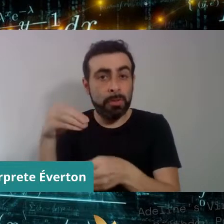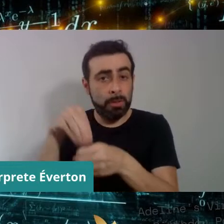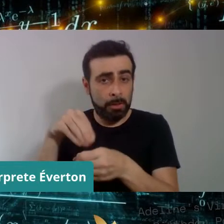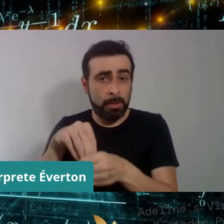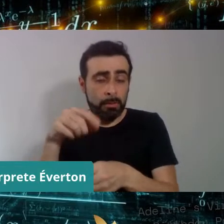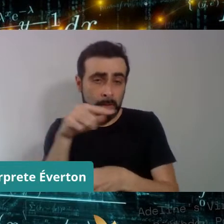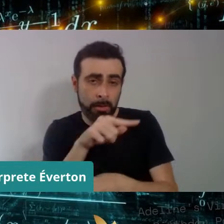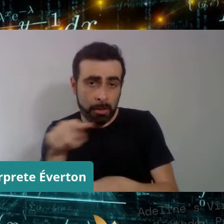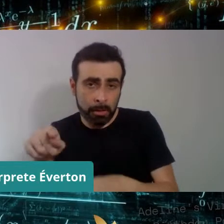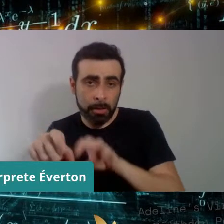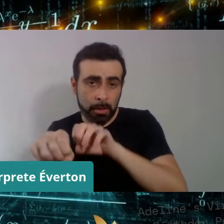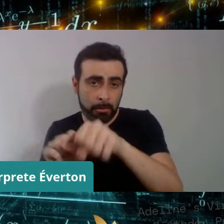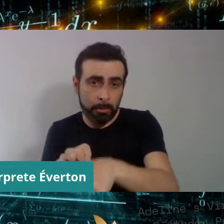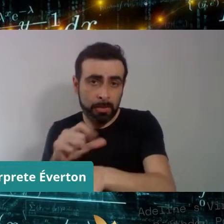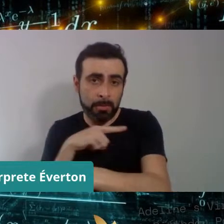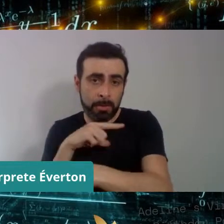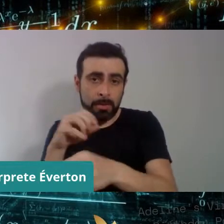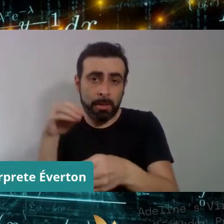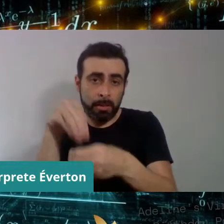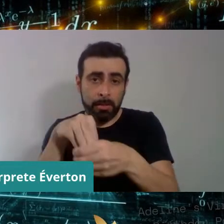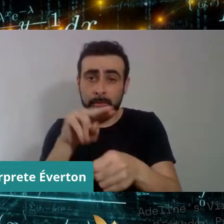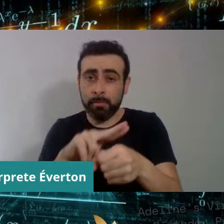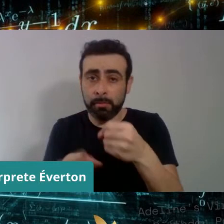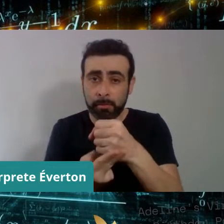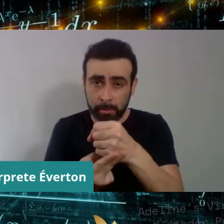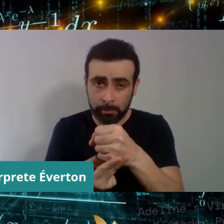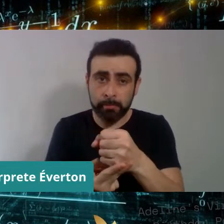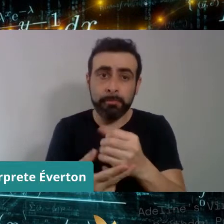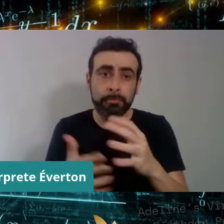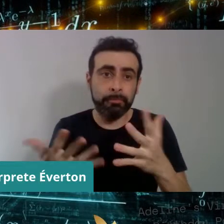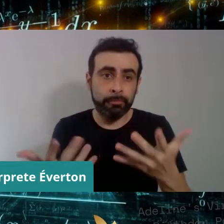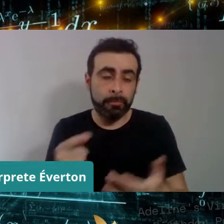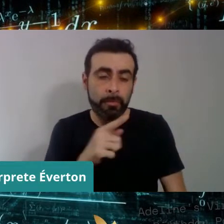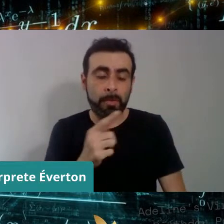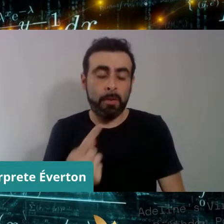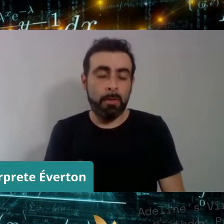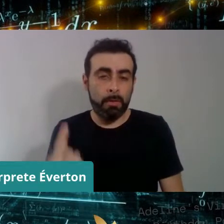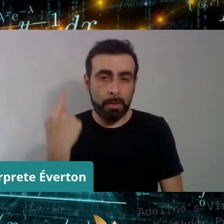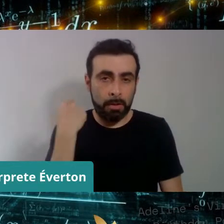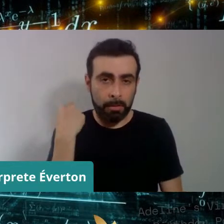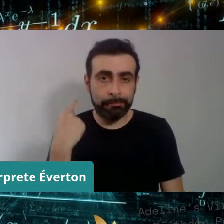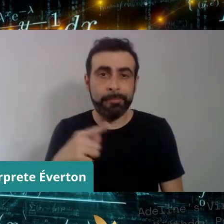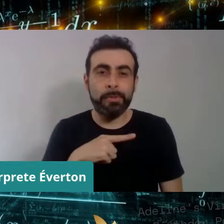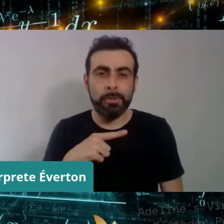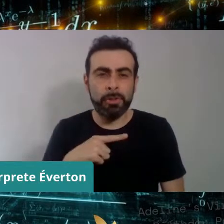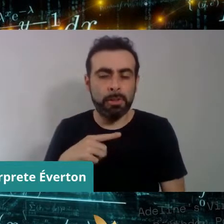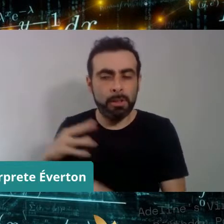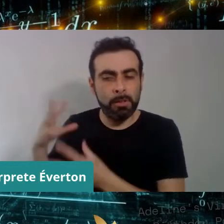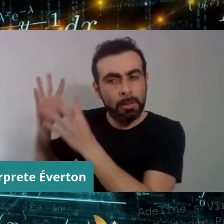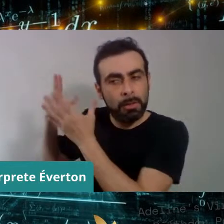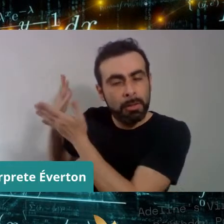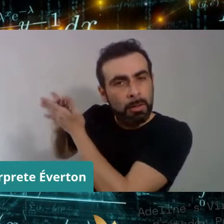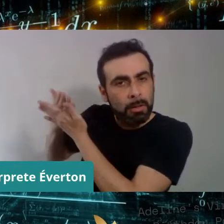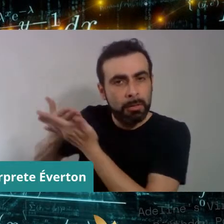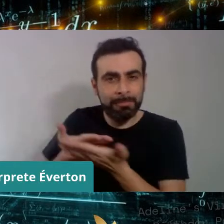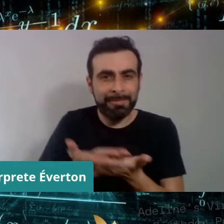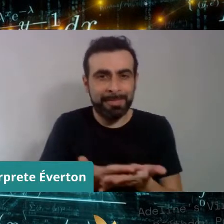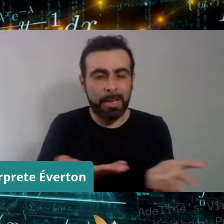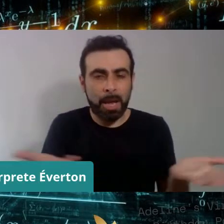da formação que essas pessoas puderam proporcionar. Alguns deles estão